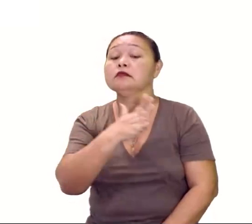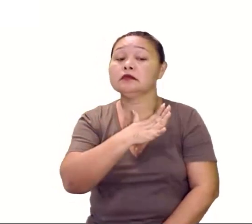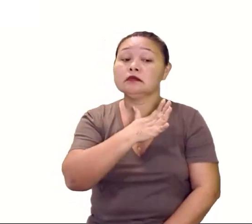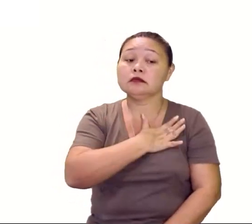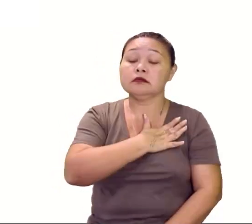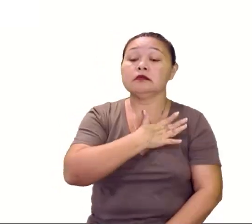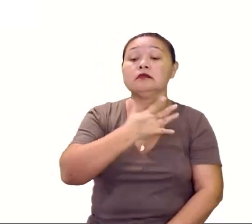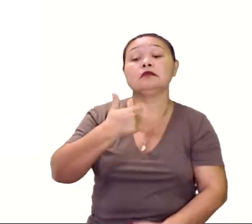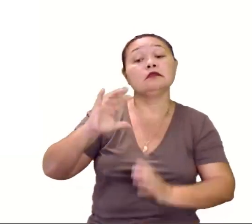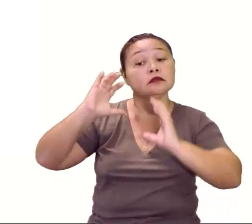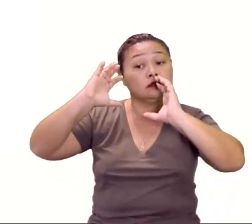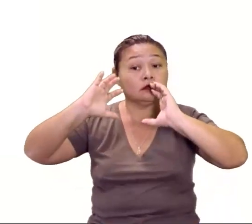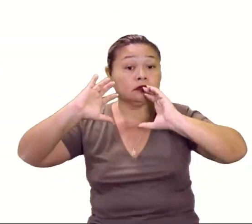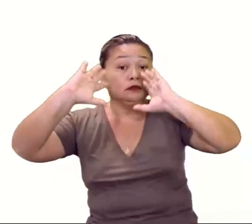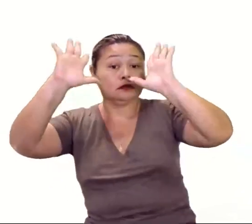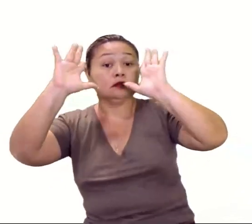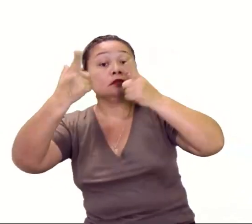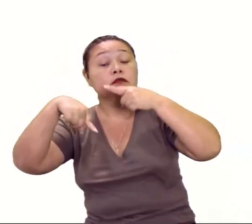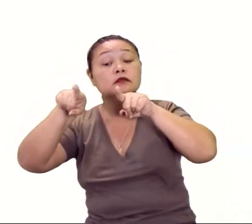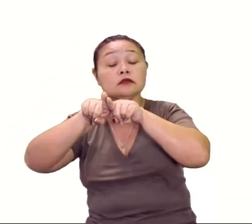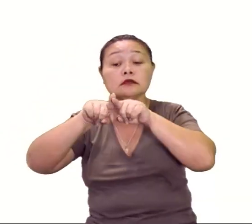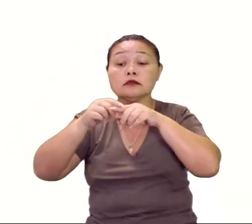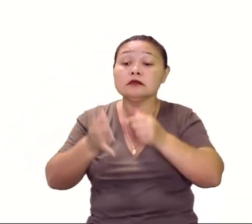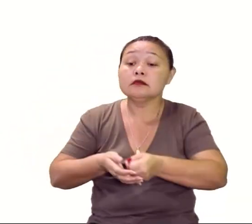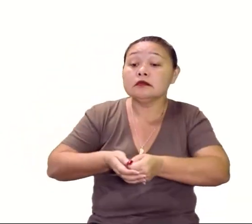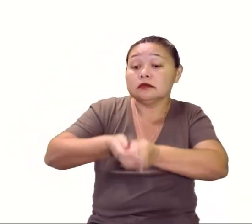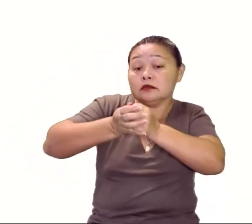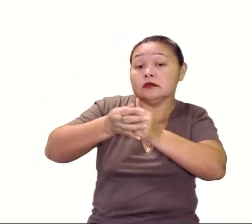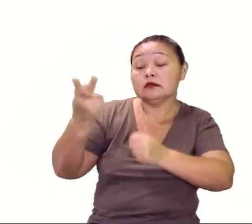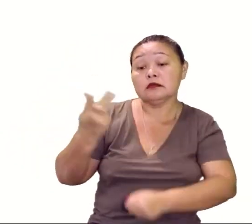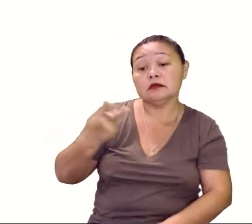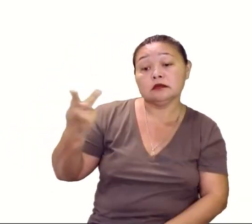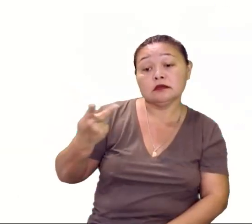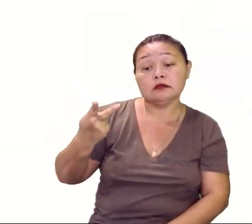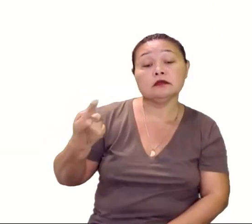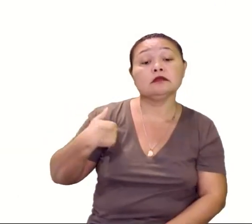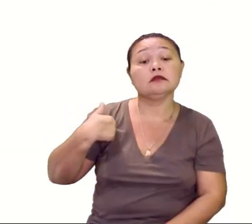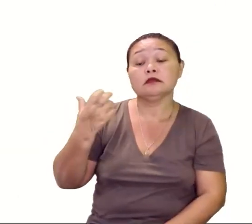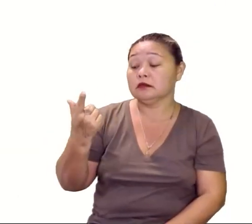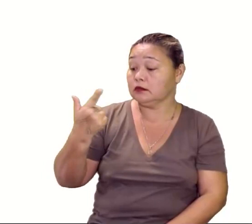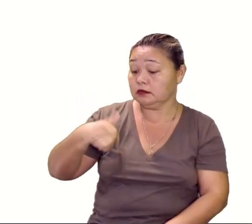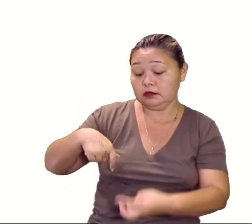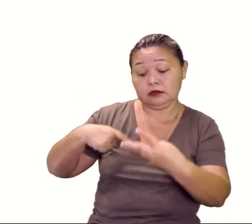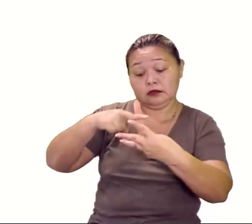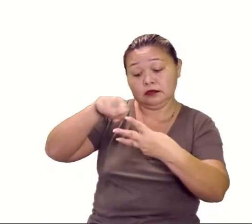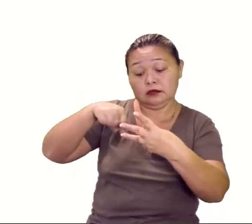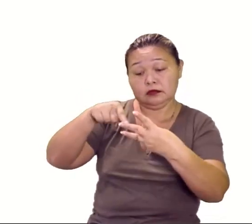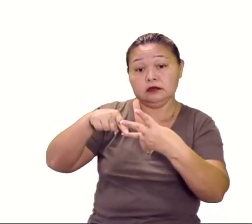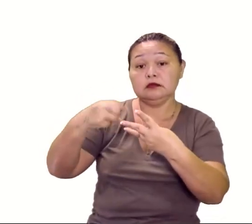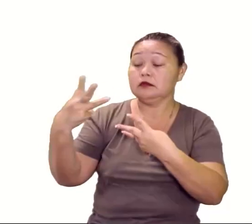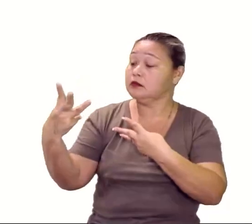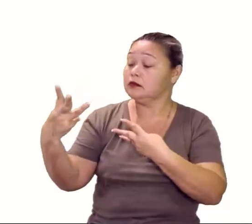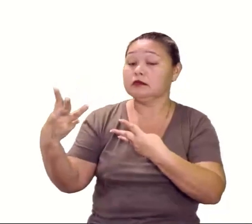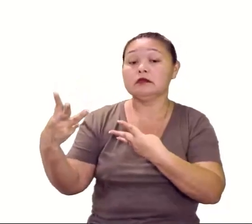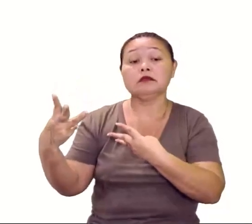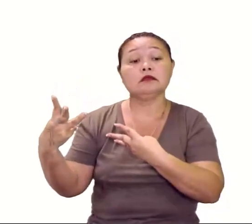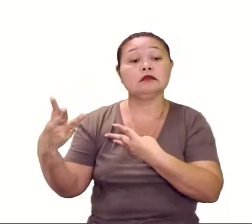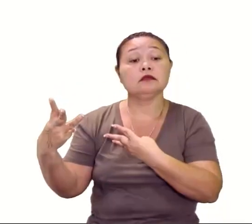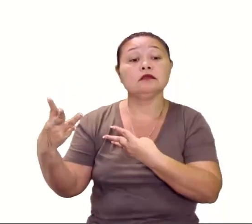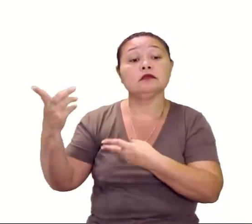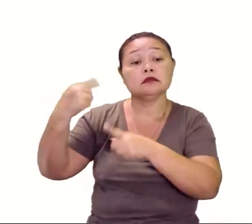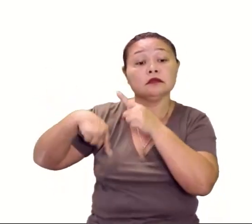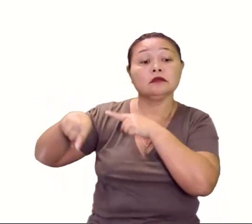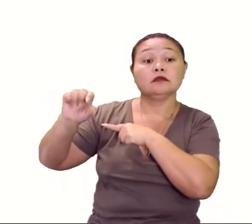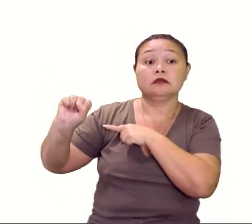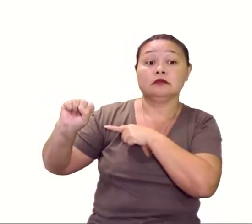6 basquete e vôlei. 6 basquete e vôlei. Já tenho 3? Mais 3. Isso. E ali é